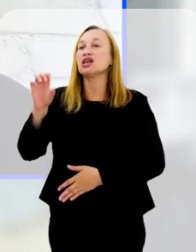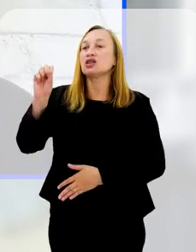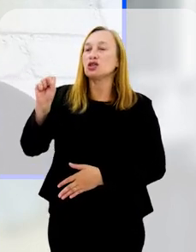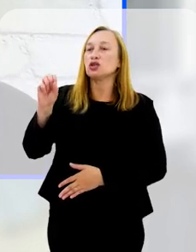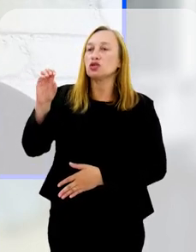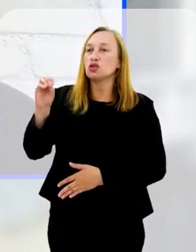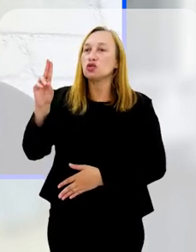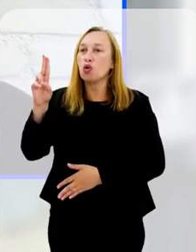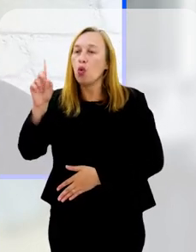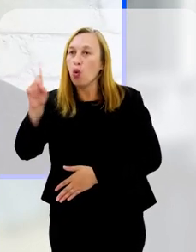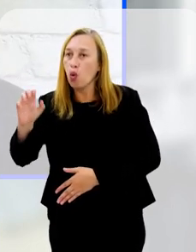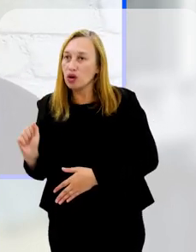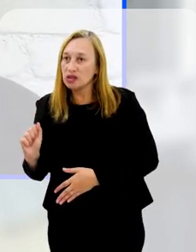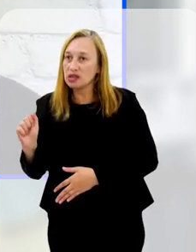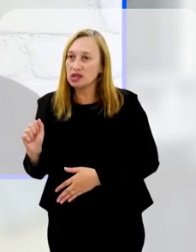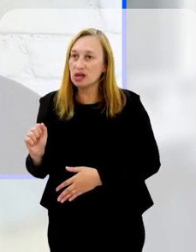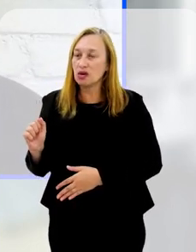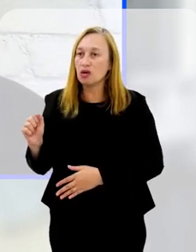foi